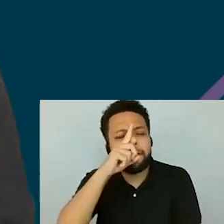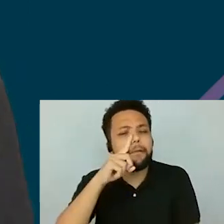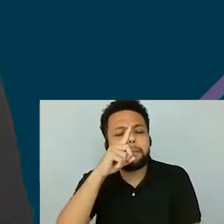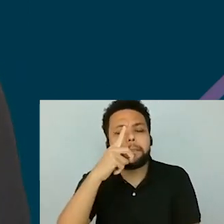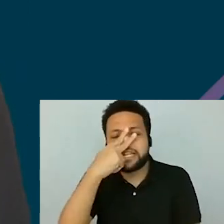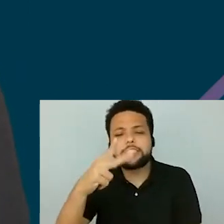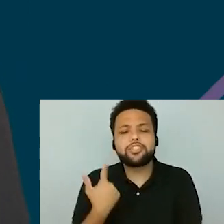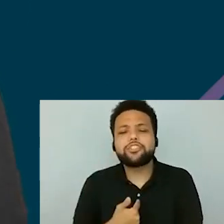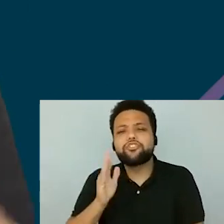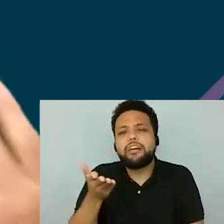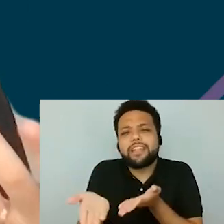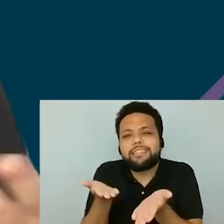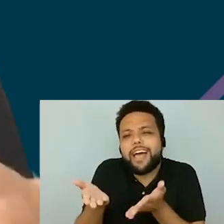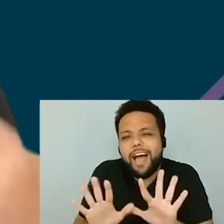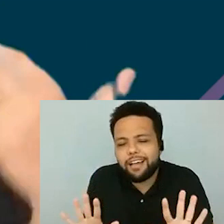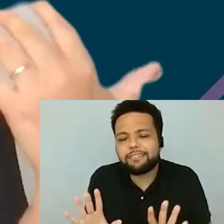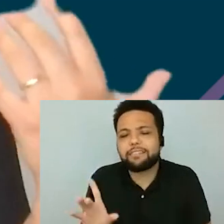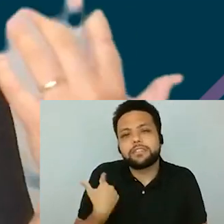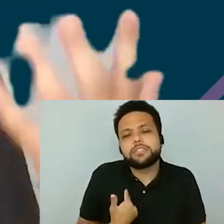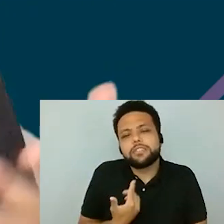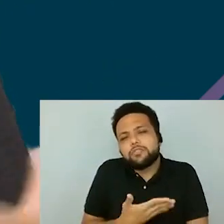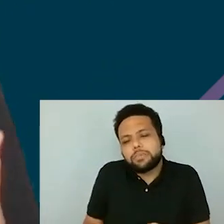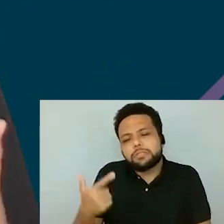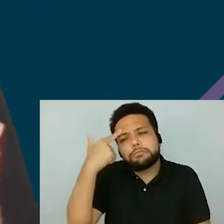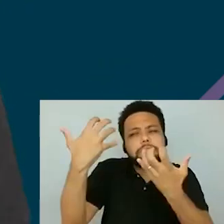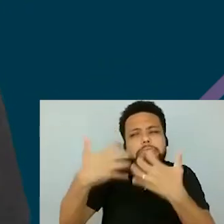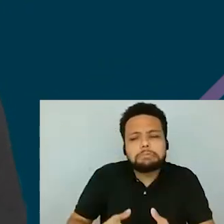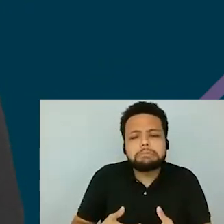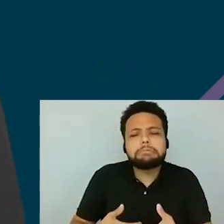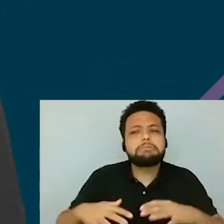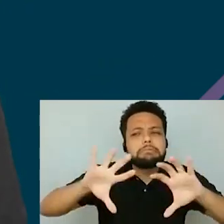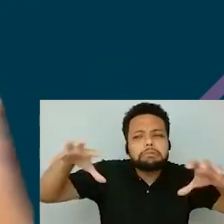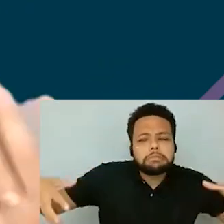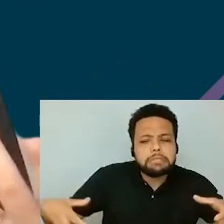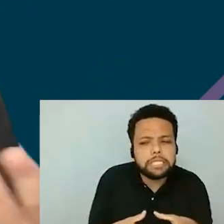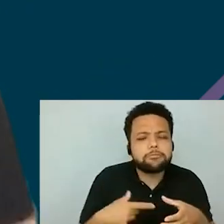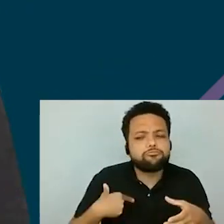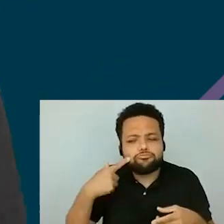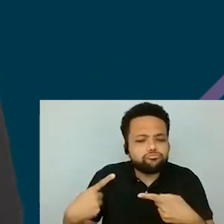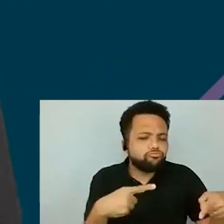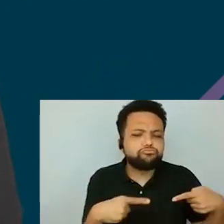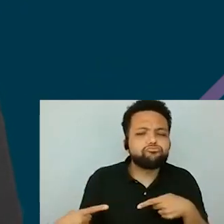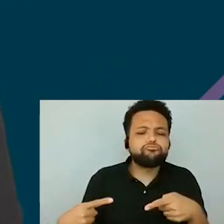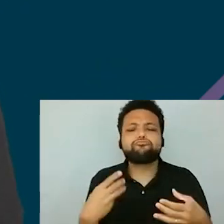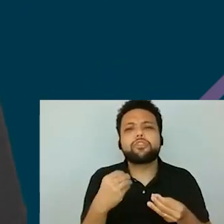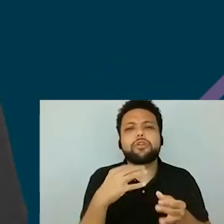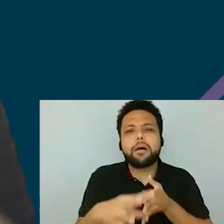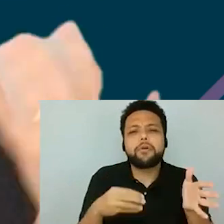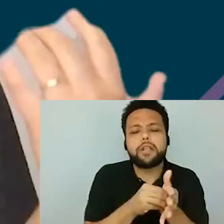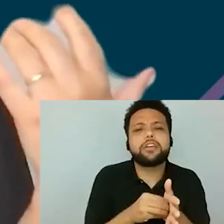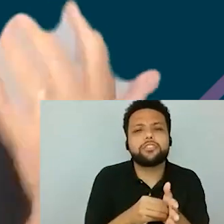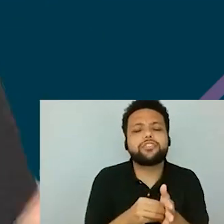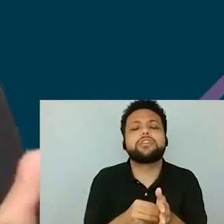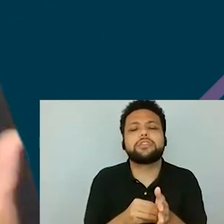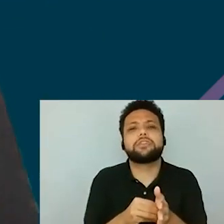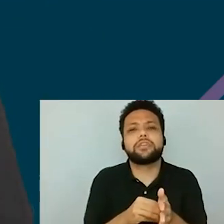tratava. E a gente parou para pensar e bater isso com a nossa abordagem do Build Security. Poxa,